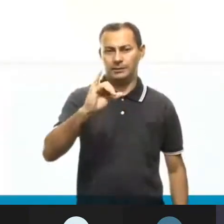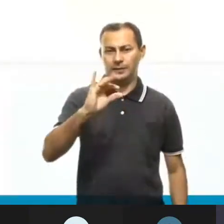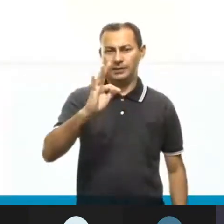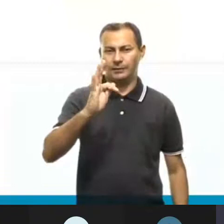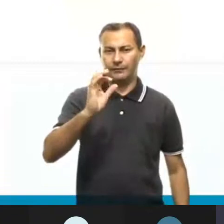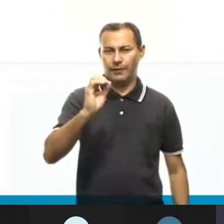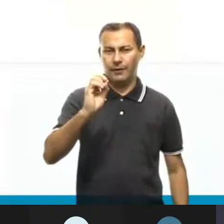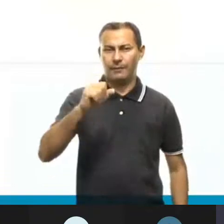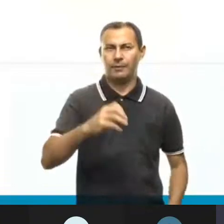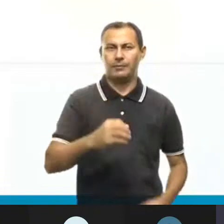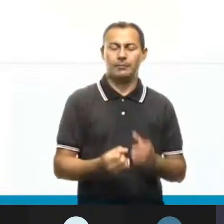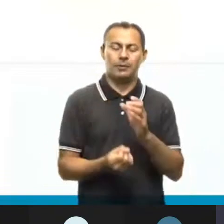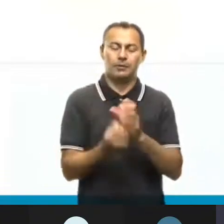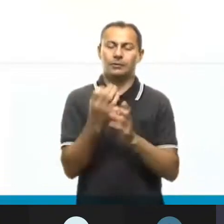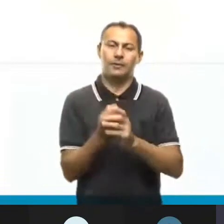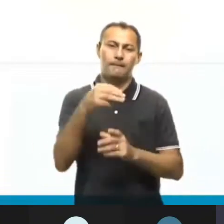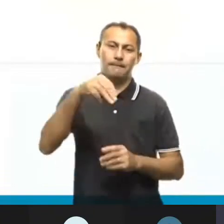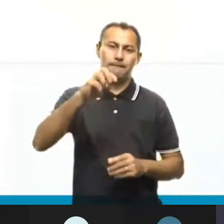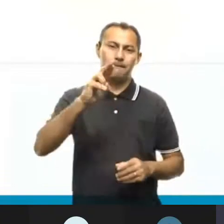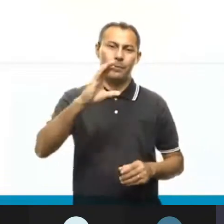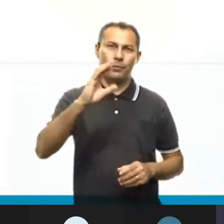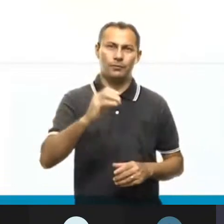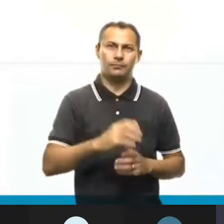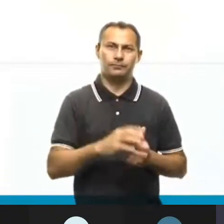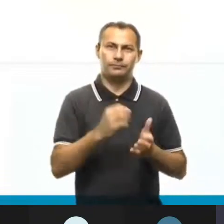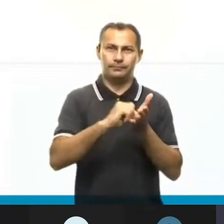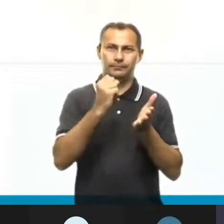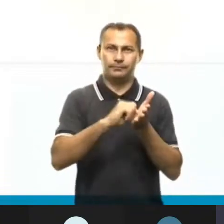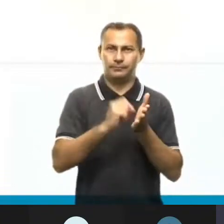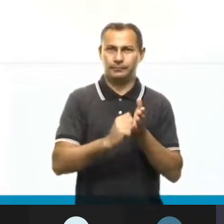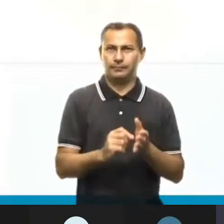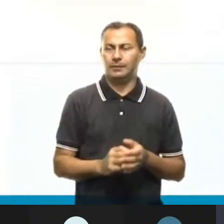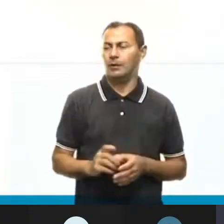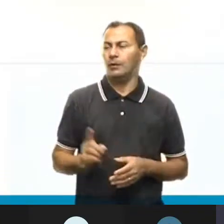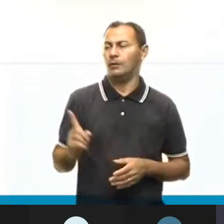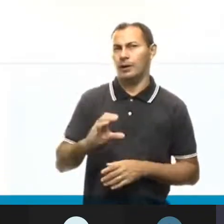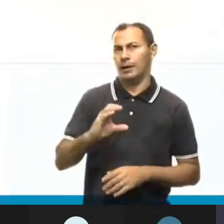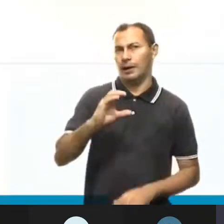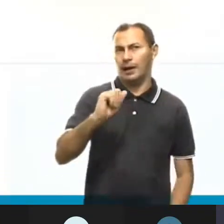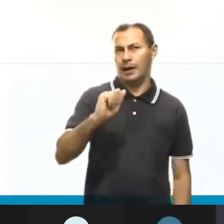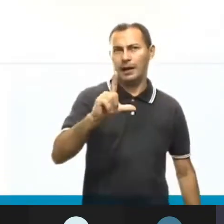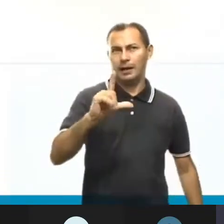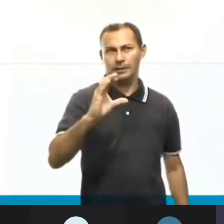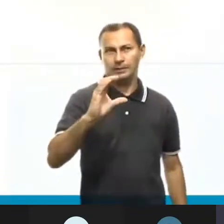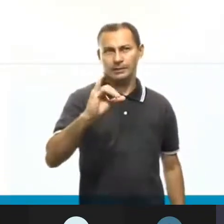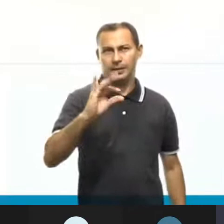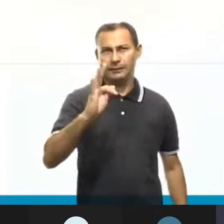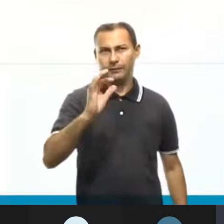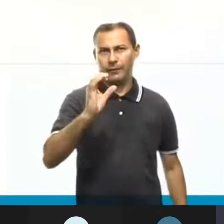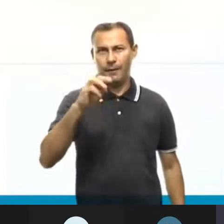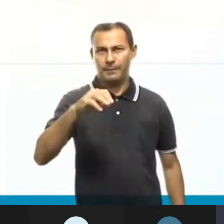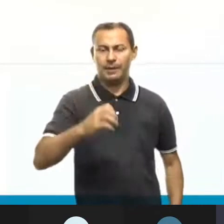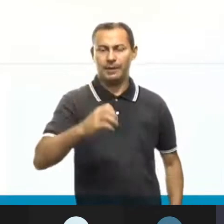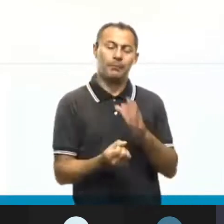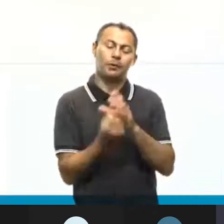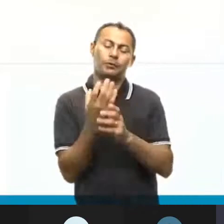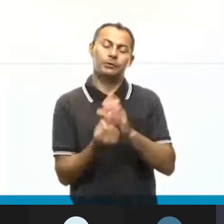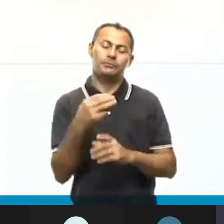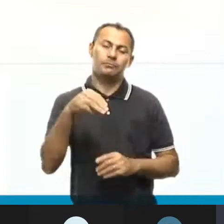tá? Produtora de muco. Então, vou escrever aqui, ó, caliciforme, que é